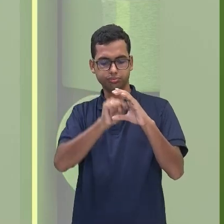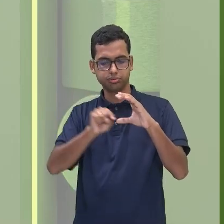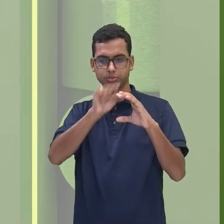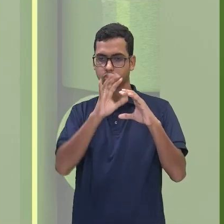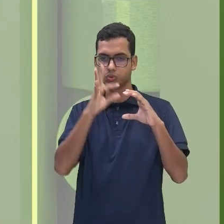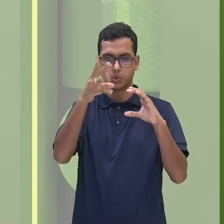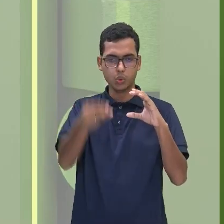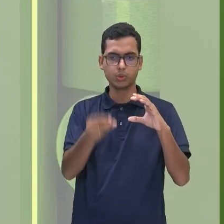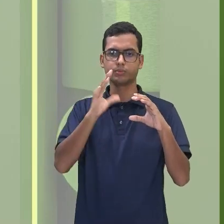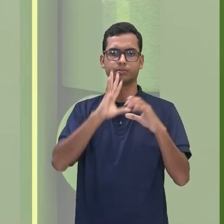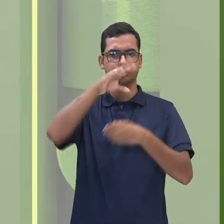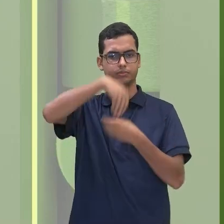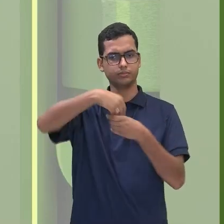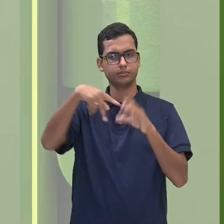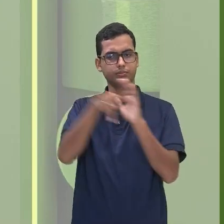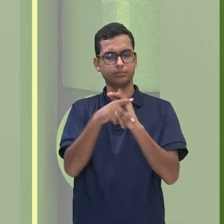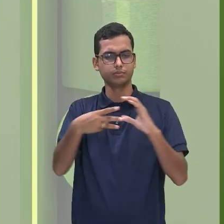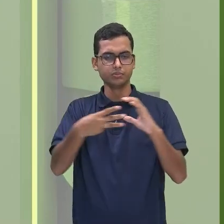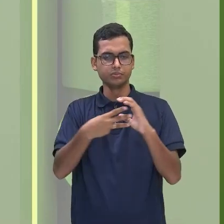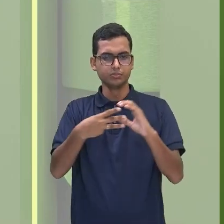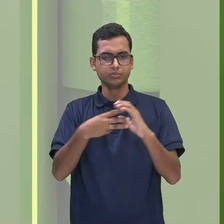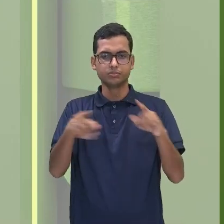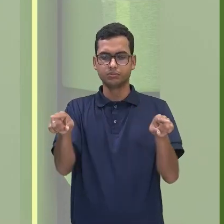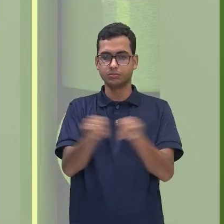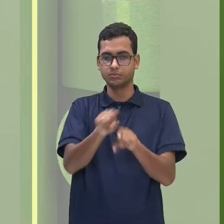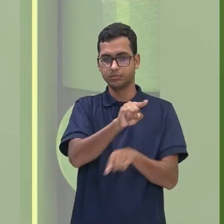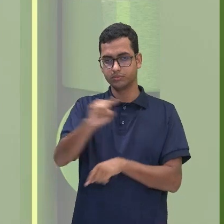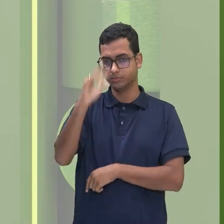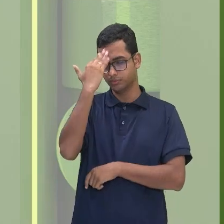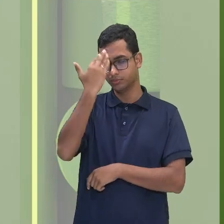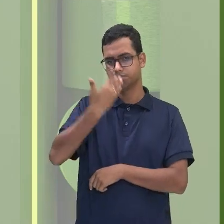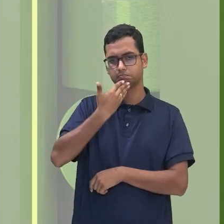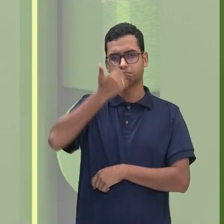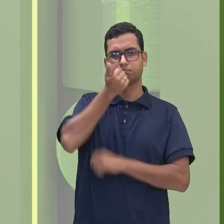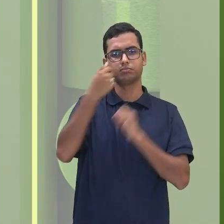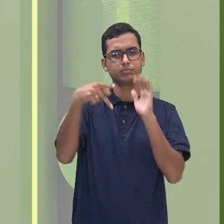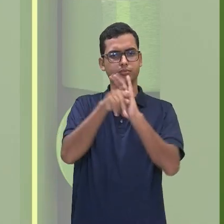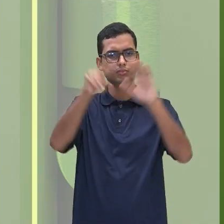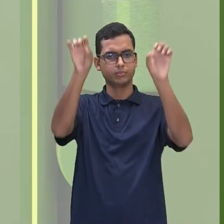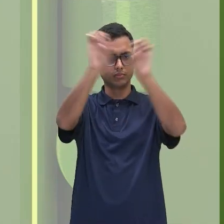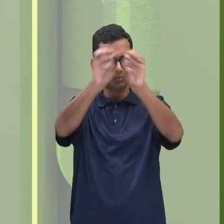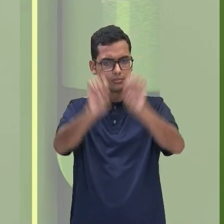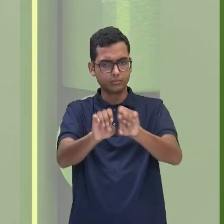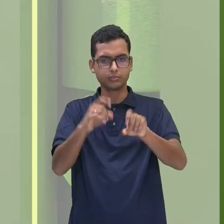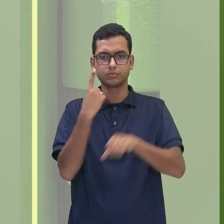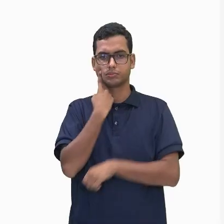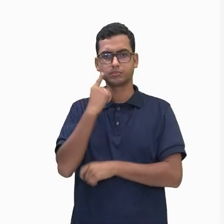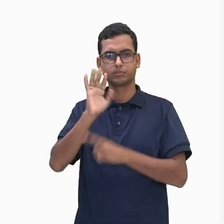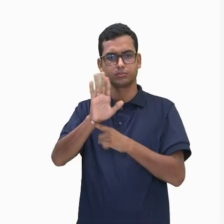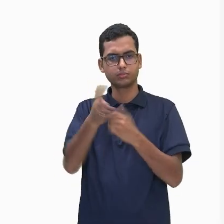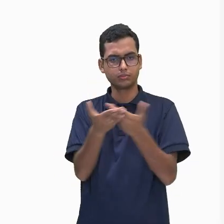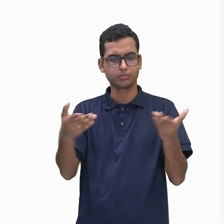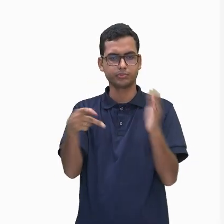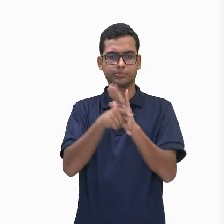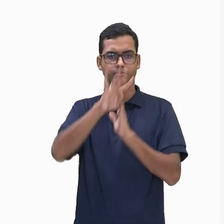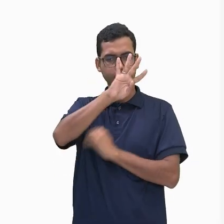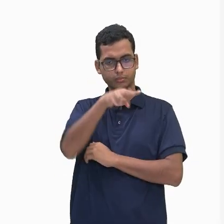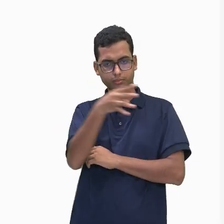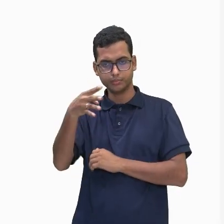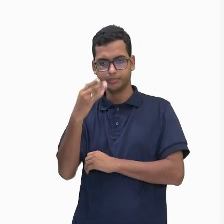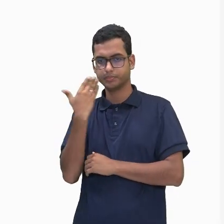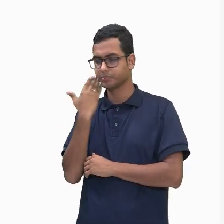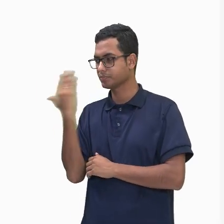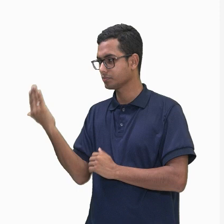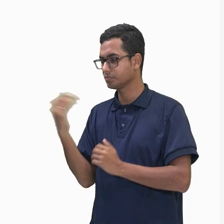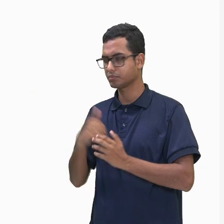dessa célula. Então, para que você entenda melhor a estrutura do núcleo, eu trago para vocês uma tabelinha,